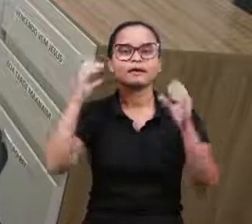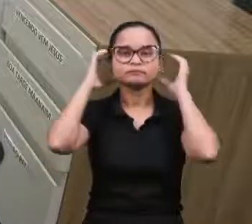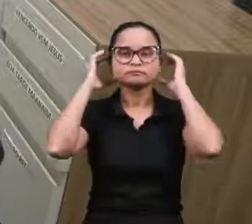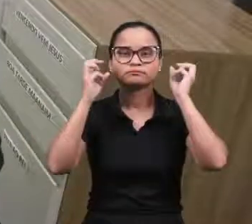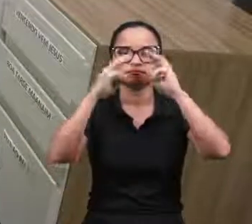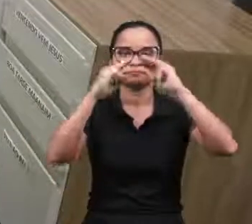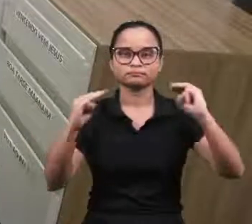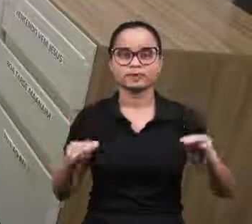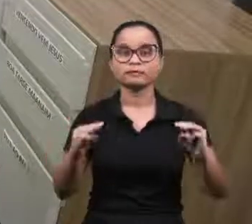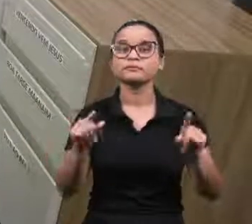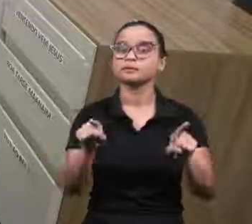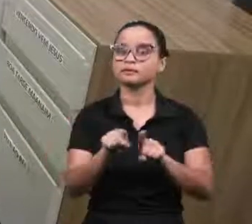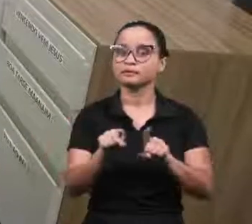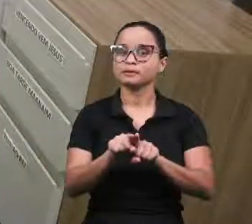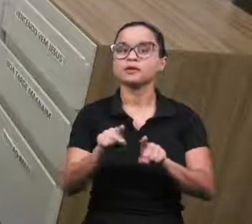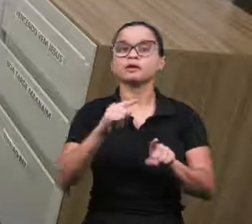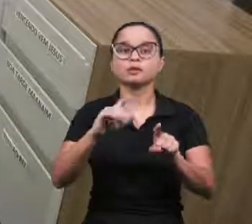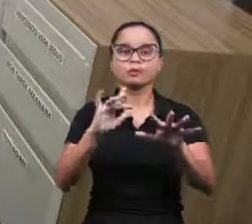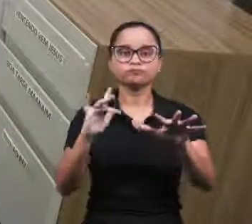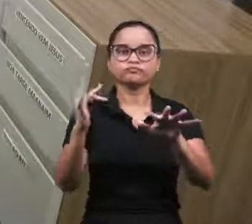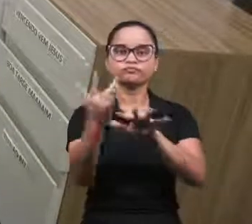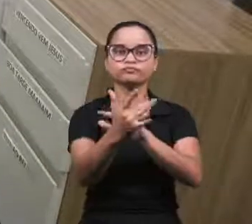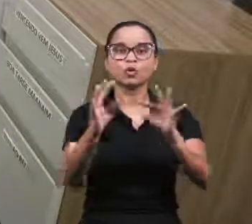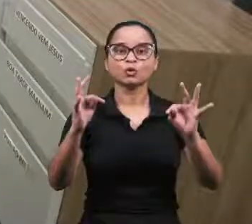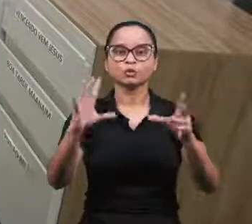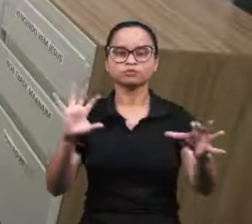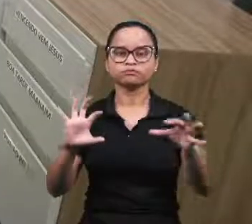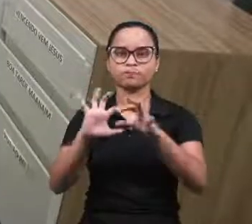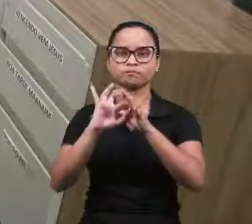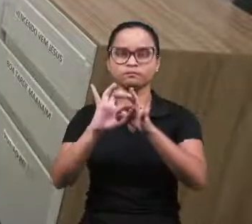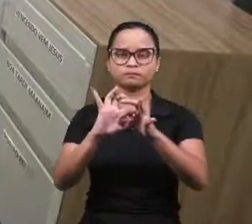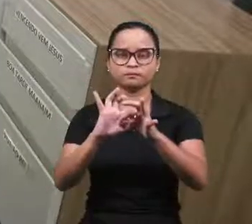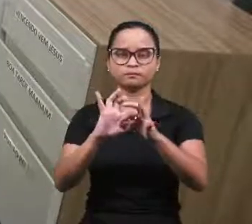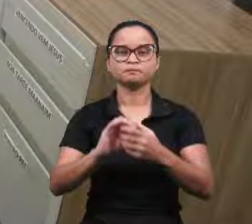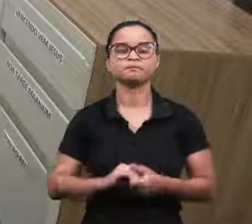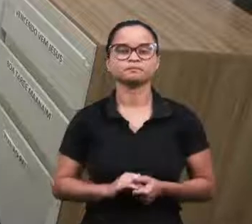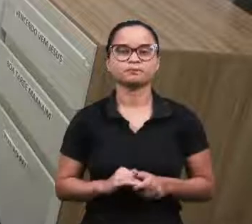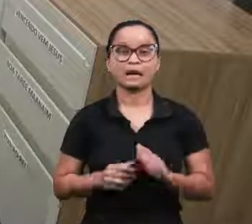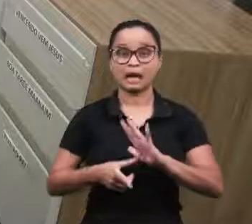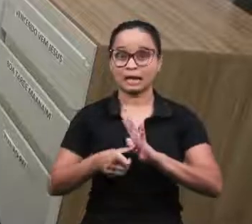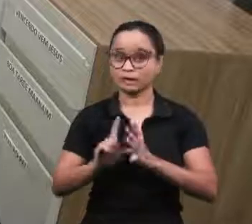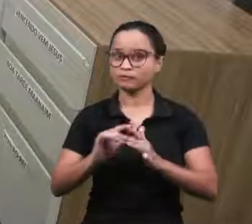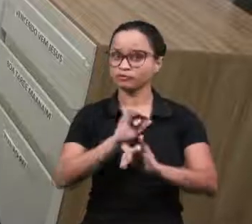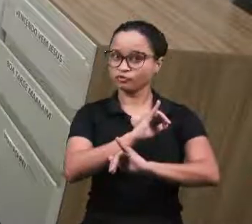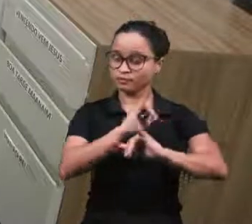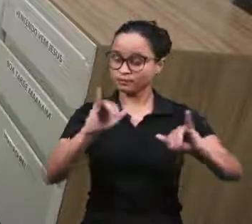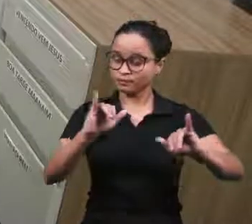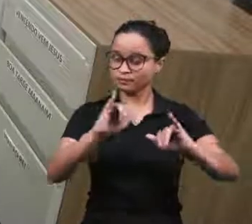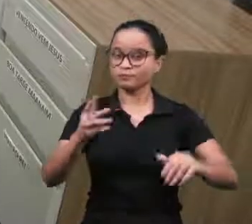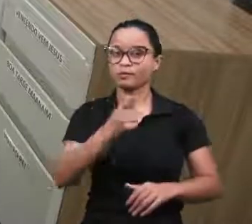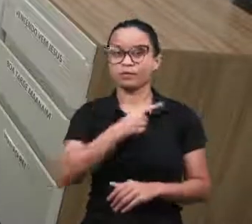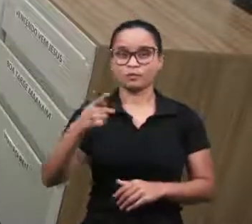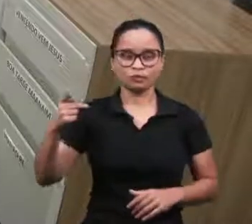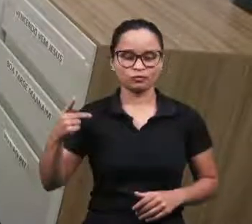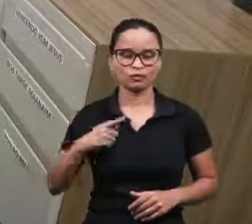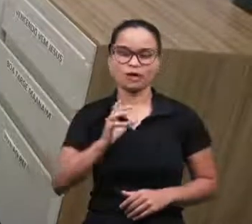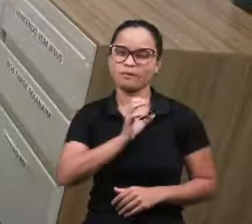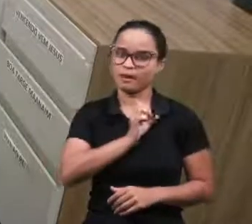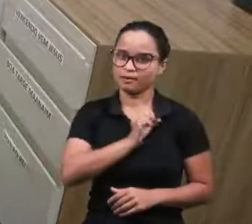e as plataformas todas integradas. Mas antes de anunciar o nosso querido pastor dessa noite, pastor muito querido, professor de